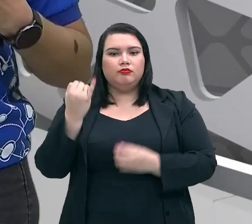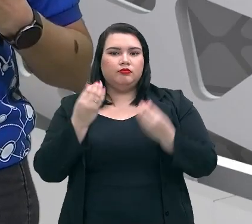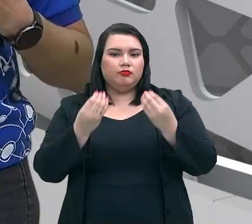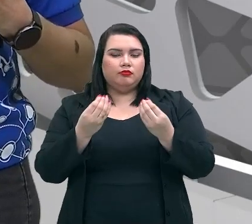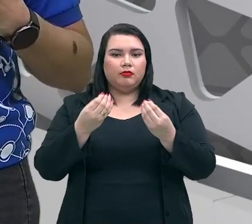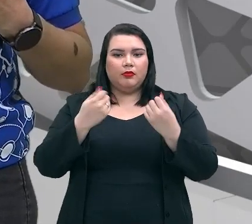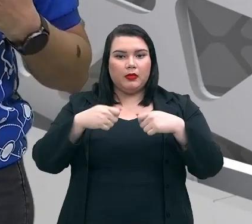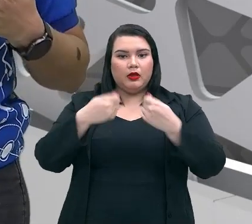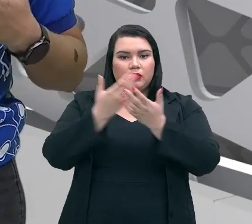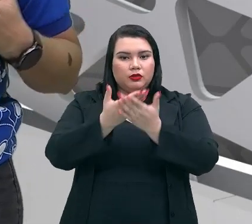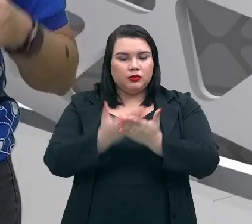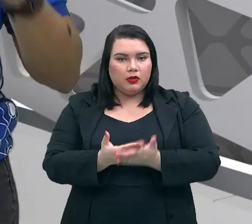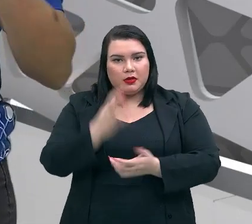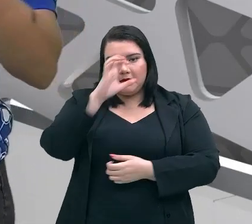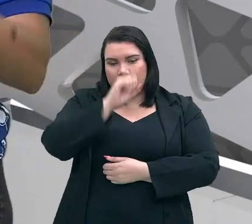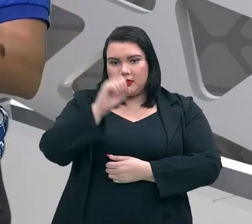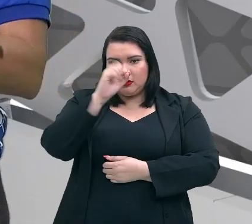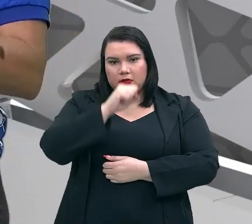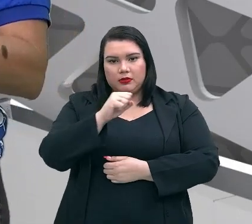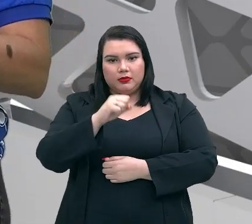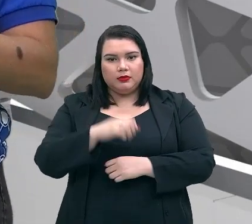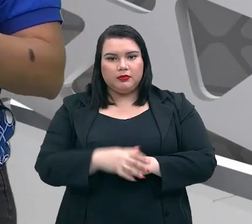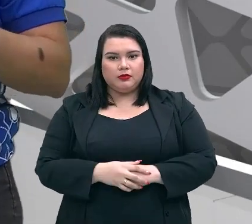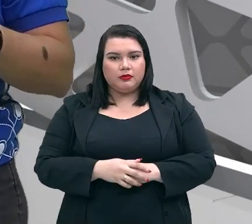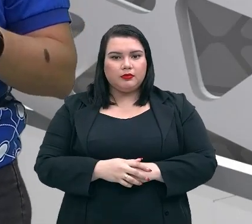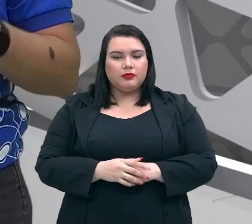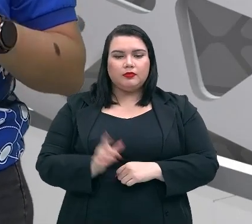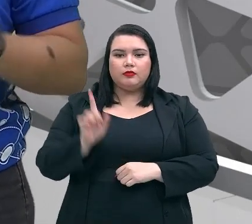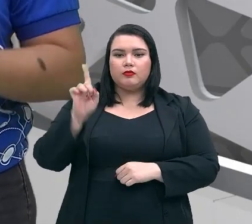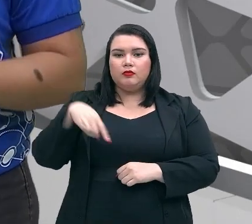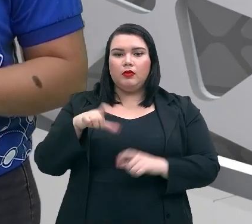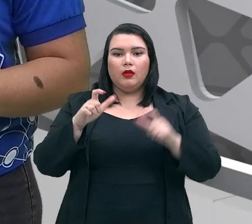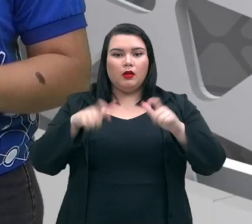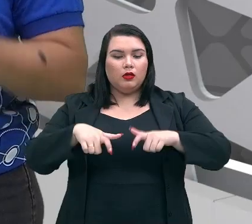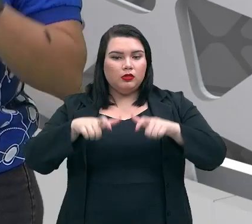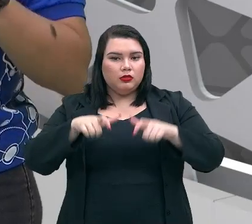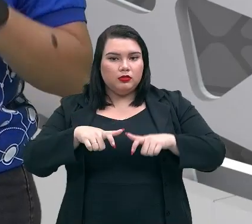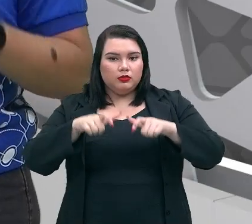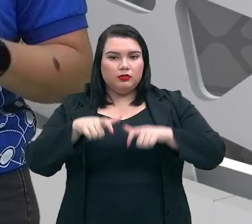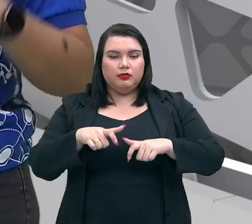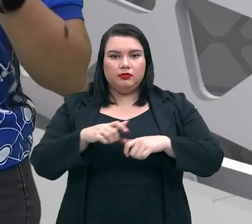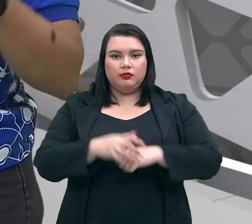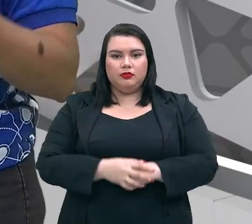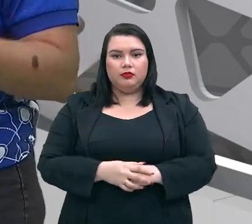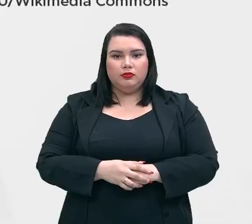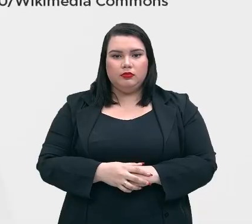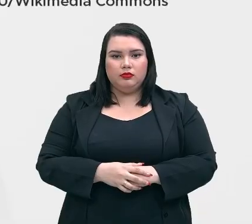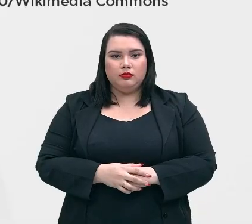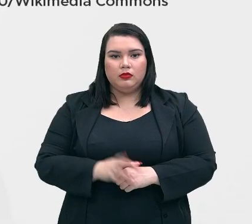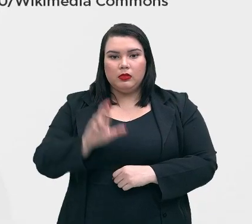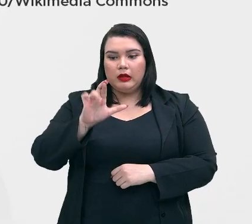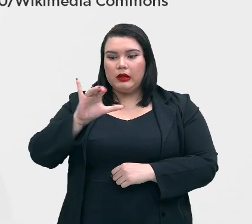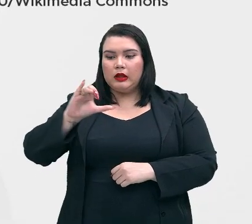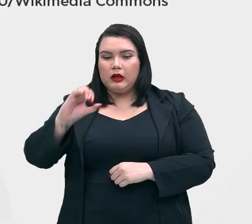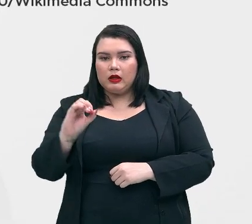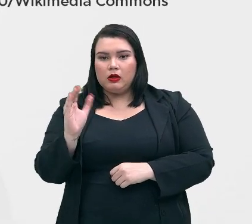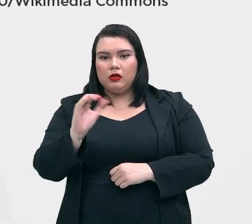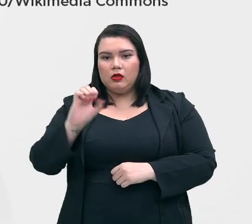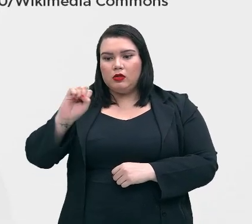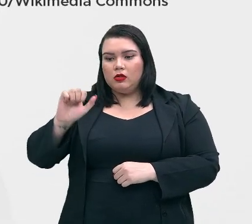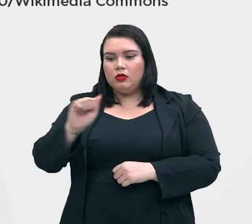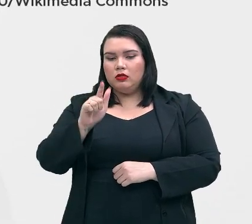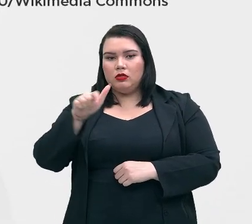gente verificar e estudar, tá certo? E uma delas, gente, vai ser a bacia do Rio São